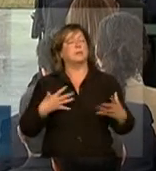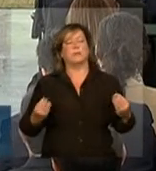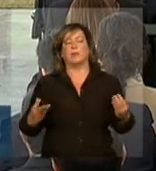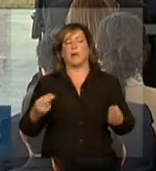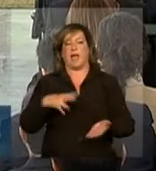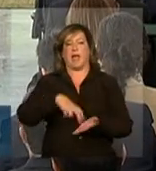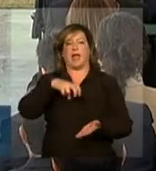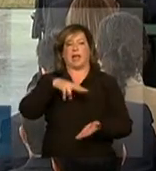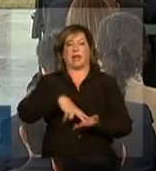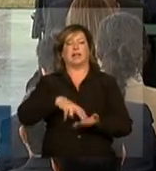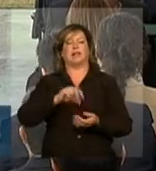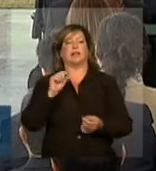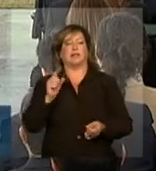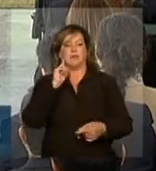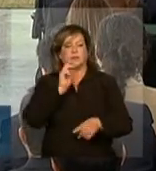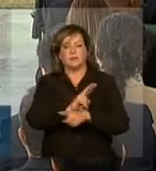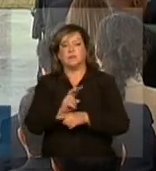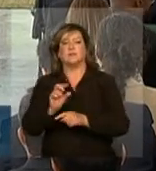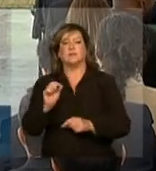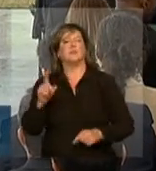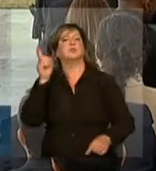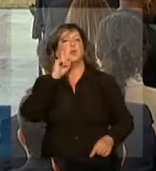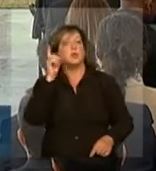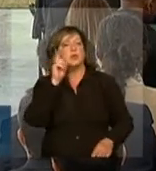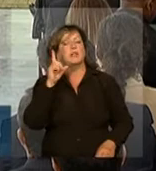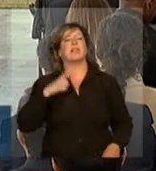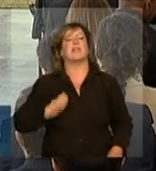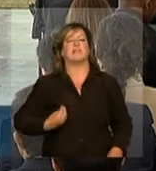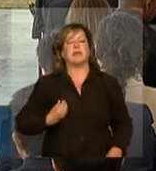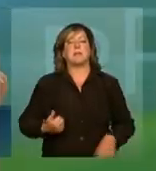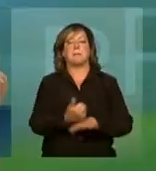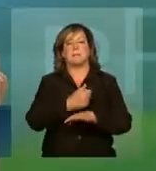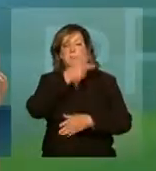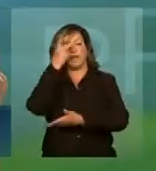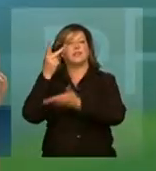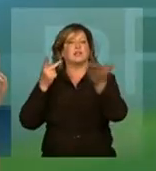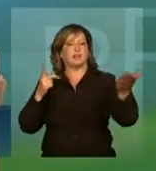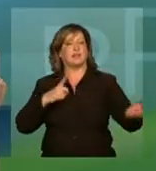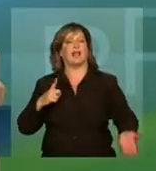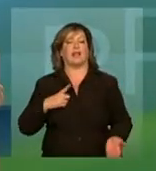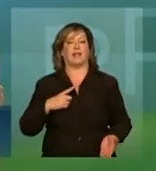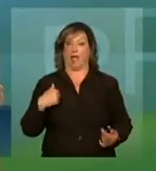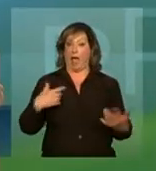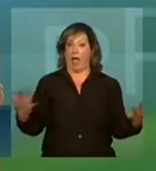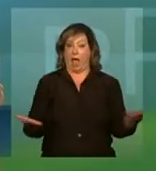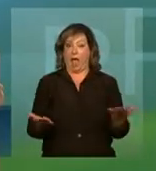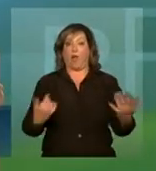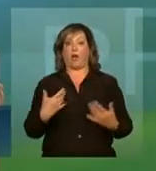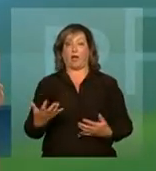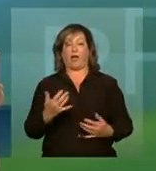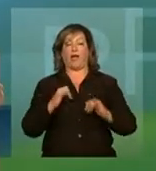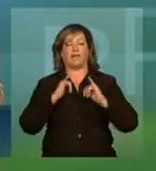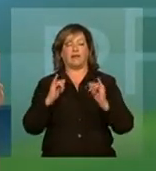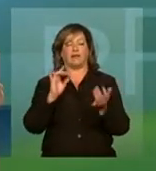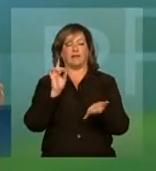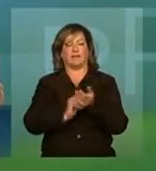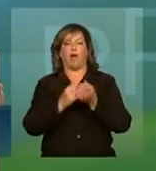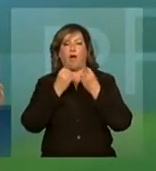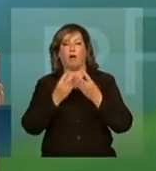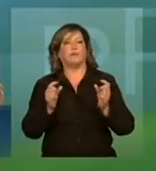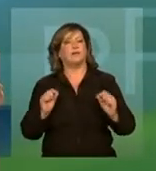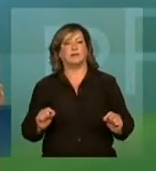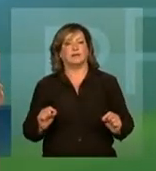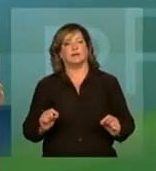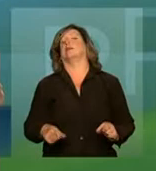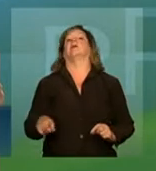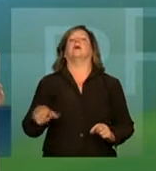ao conferir diariamente que a vida das pessoas está melhorando cada vez mais. Quero fazer agora uma confissão pessoal. A coordenação